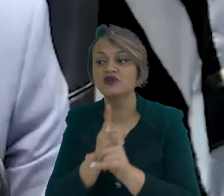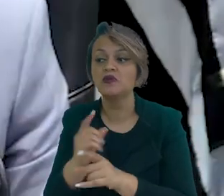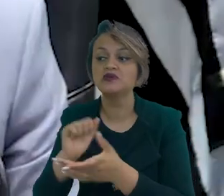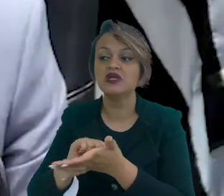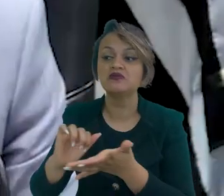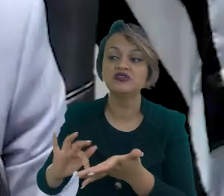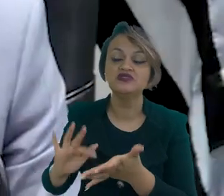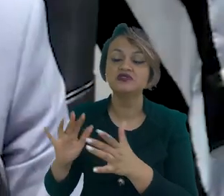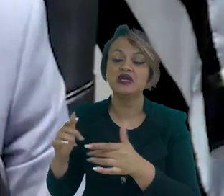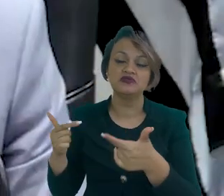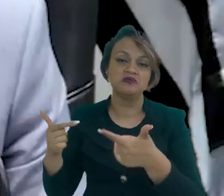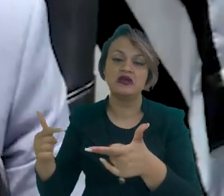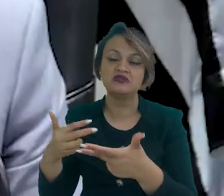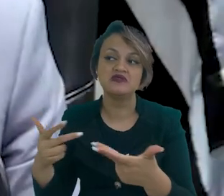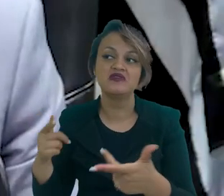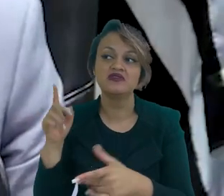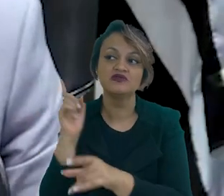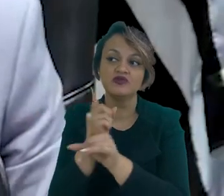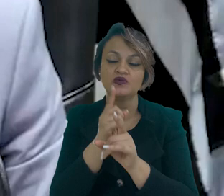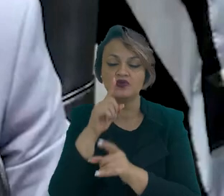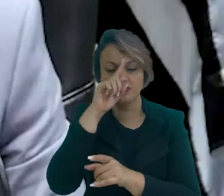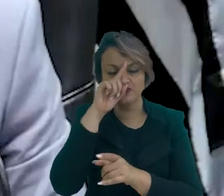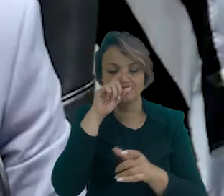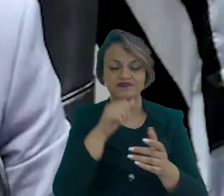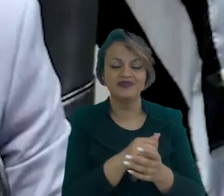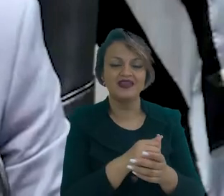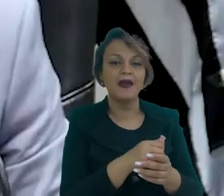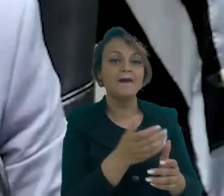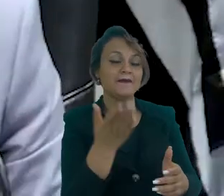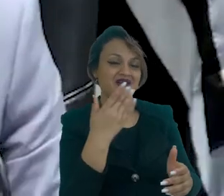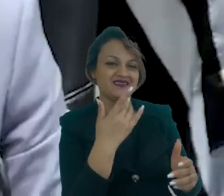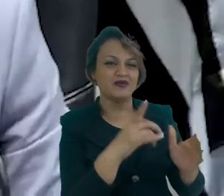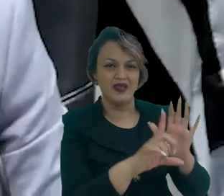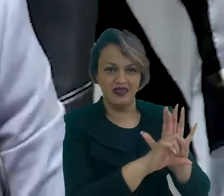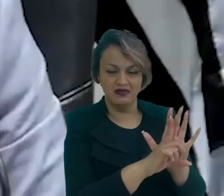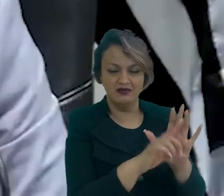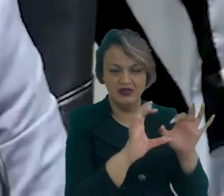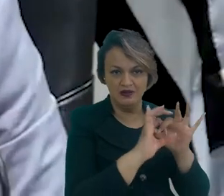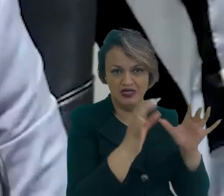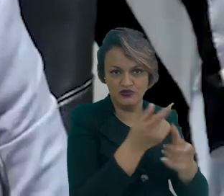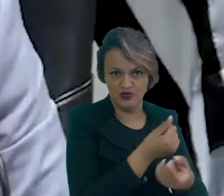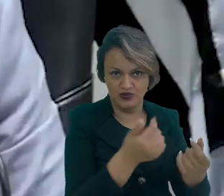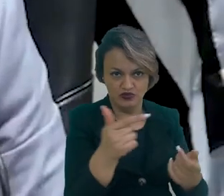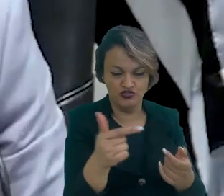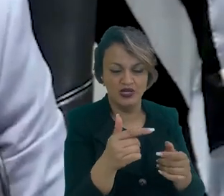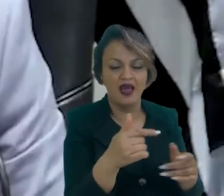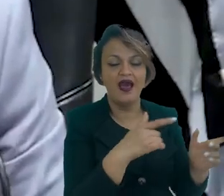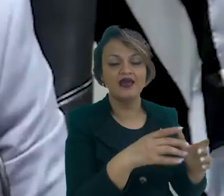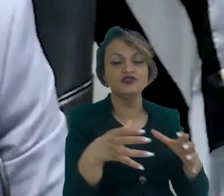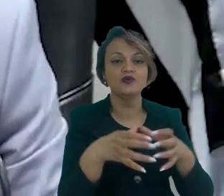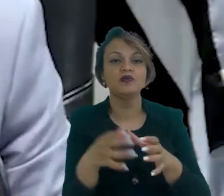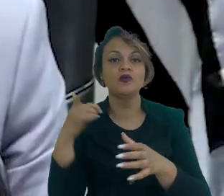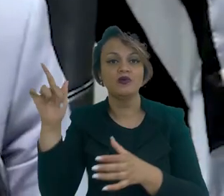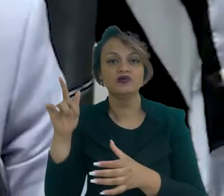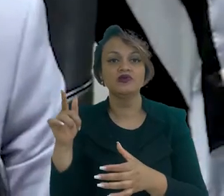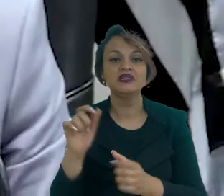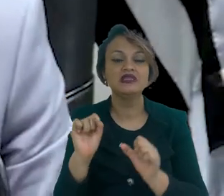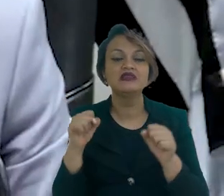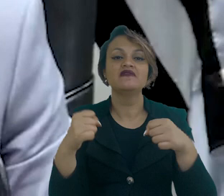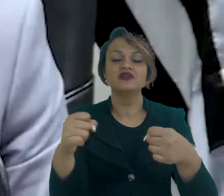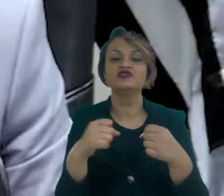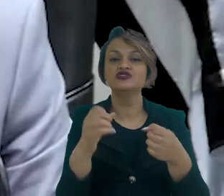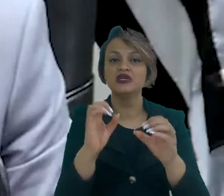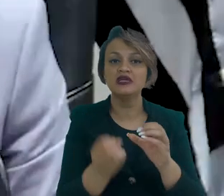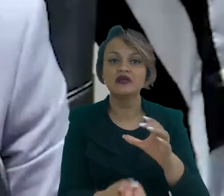aferir risco e imputar a responsabilidade objetiva existiu antes da lei da Liberdade Econômica um grupo